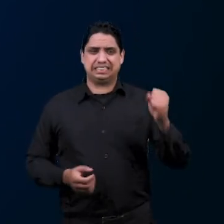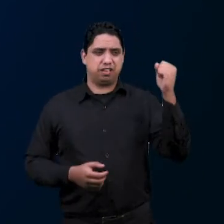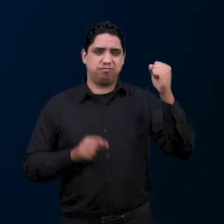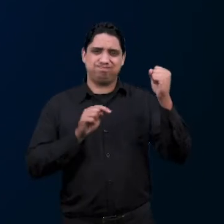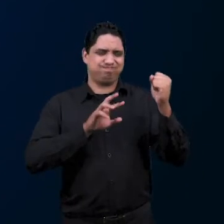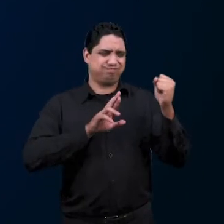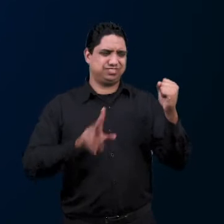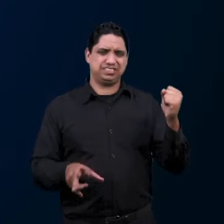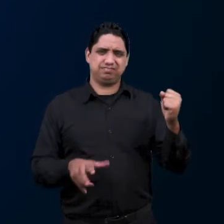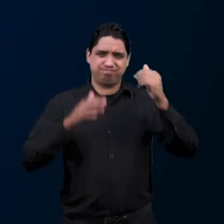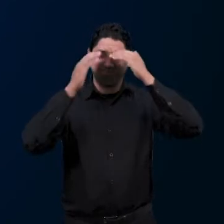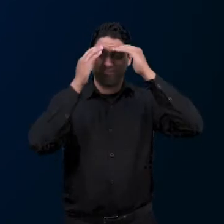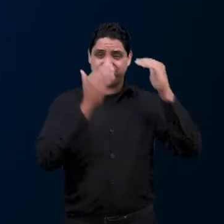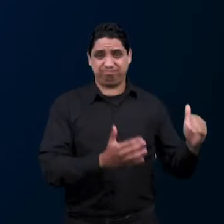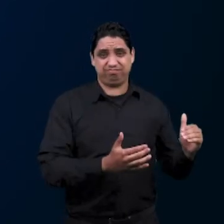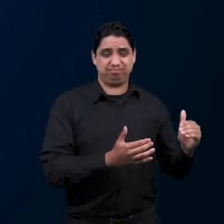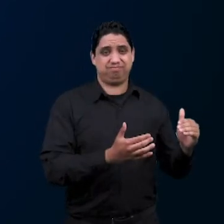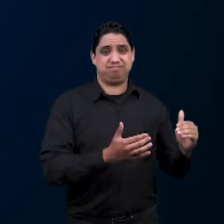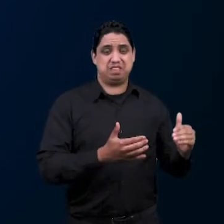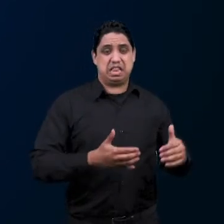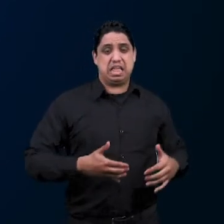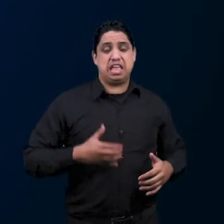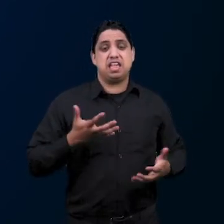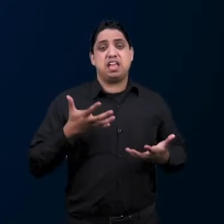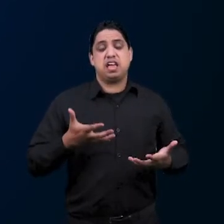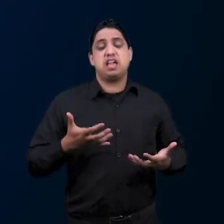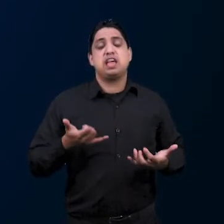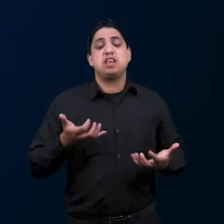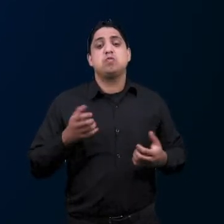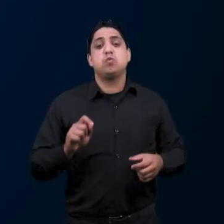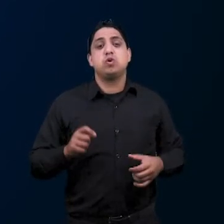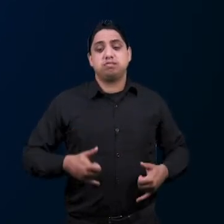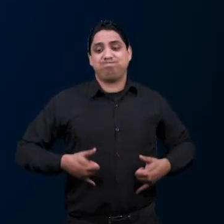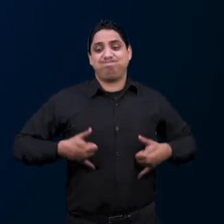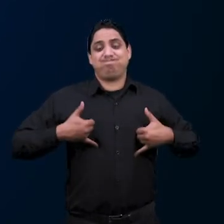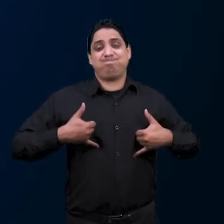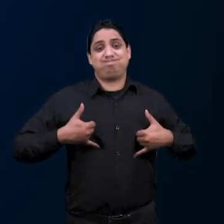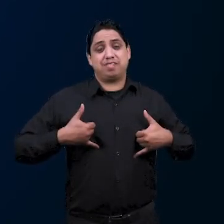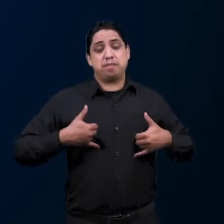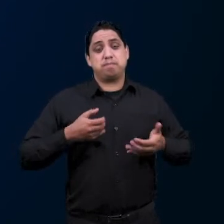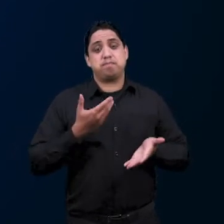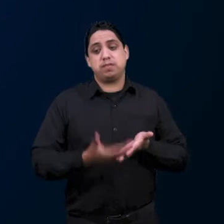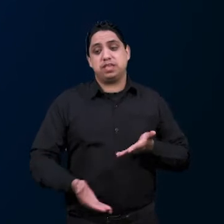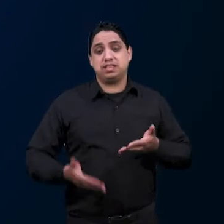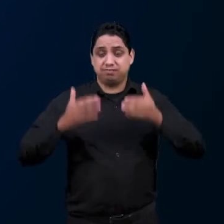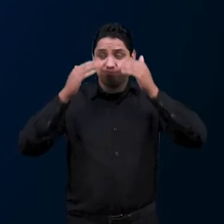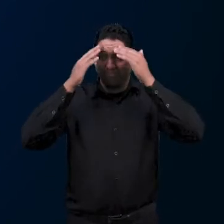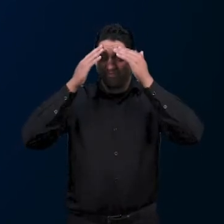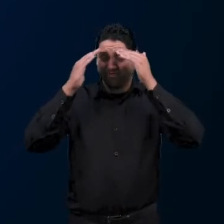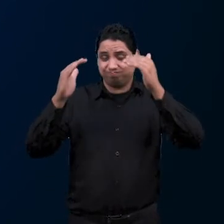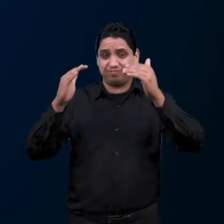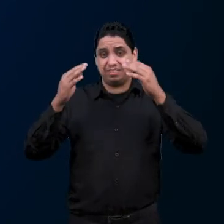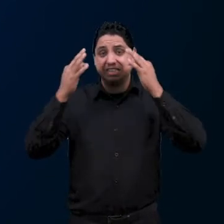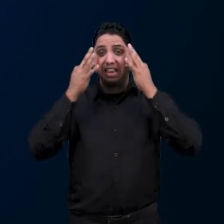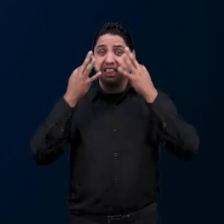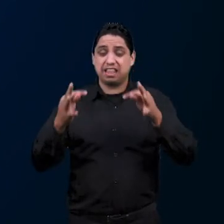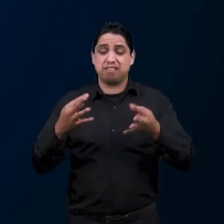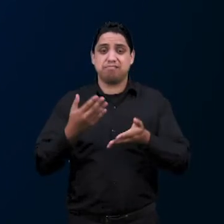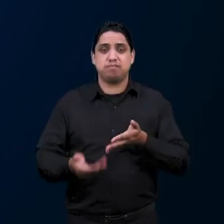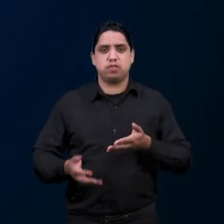era desobediente, queria honra mesmo em pecado. A vaidade o deixou sem temor. O Senhor